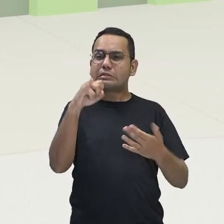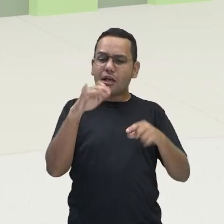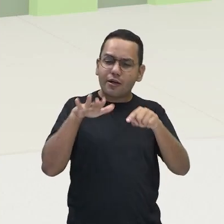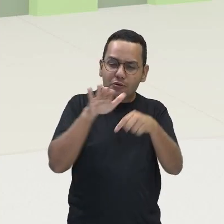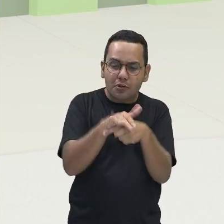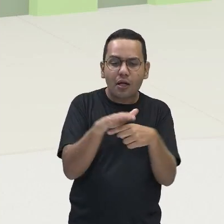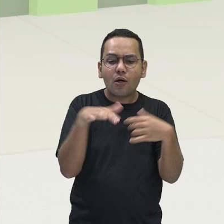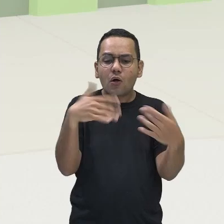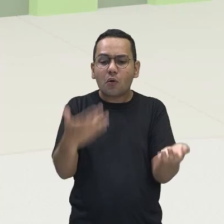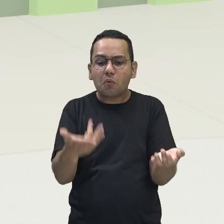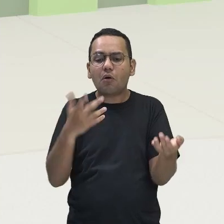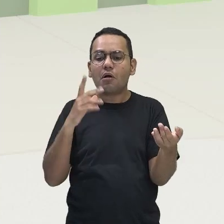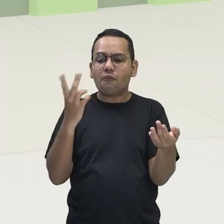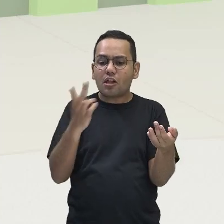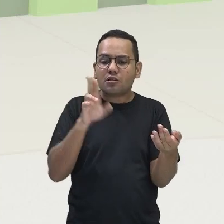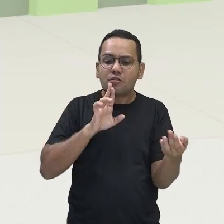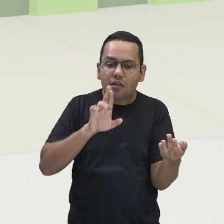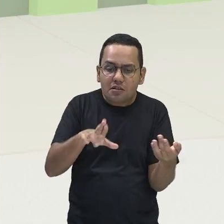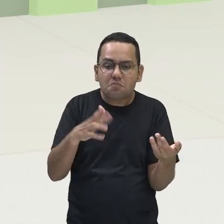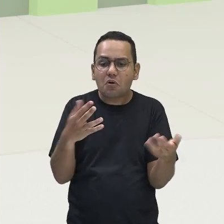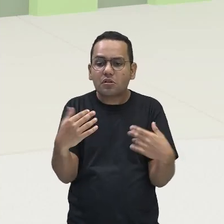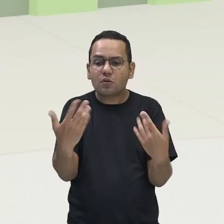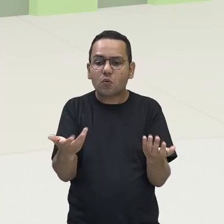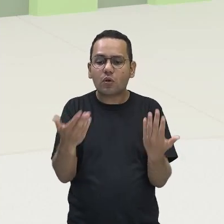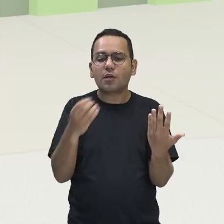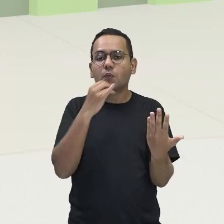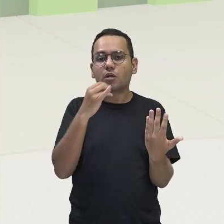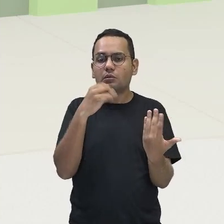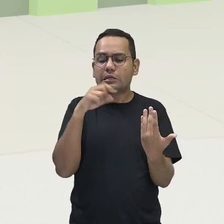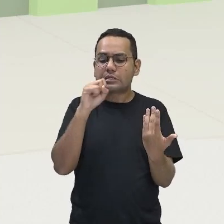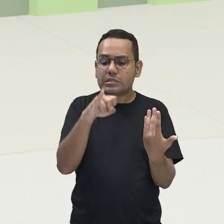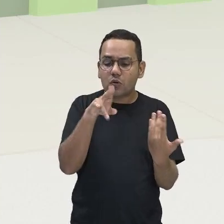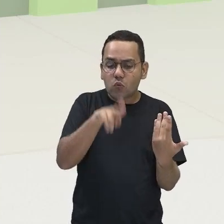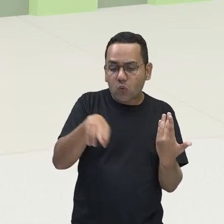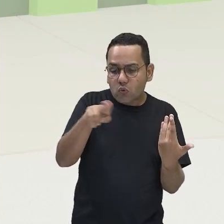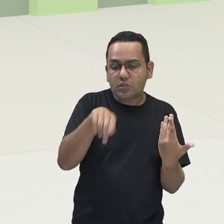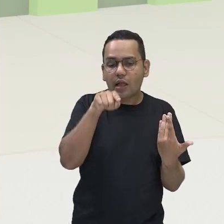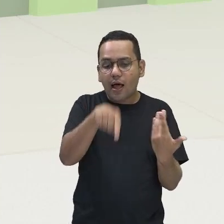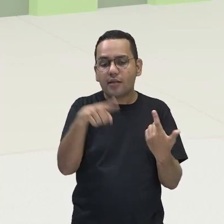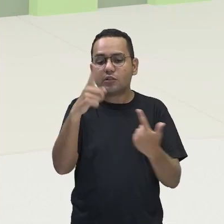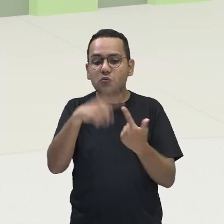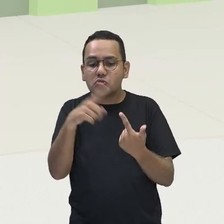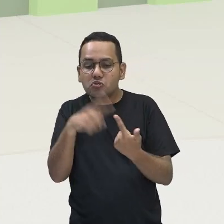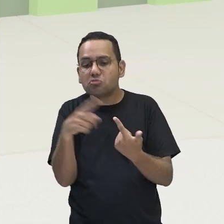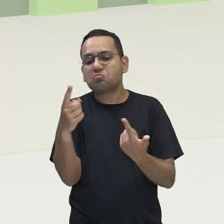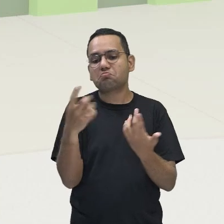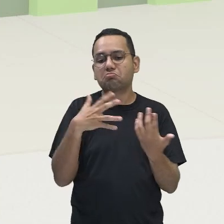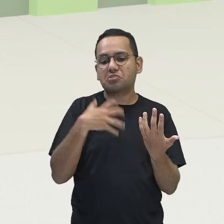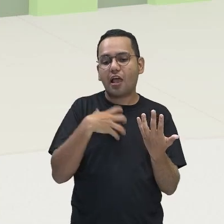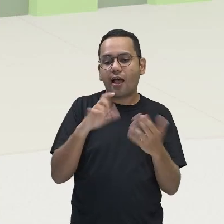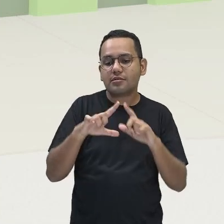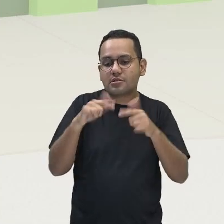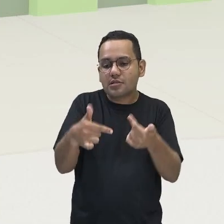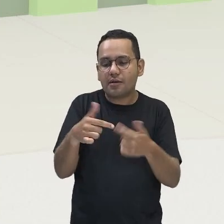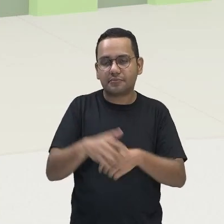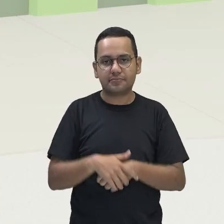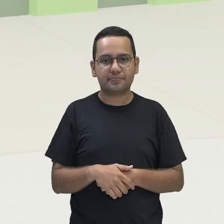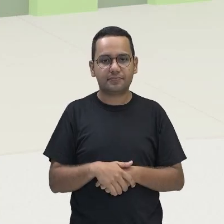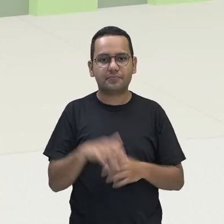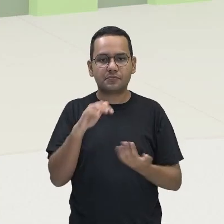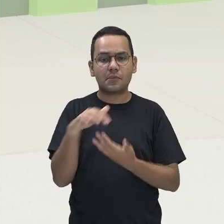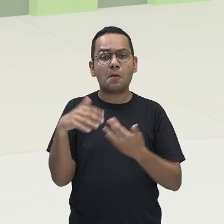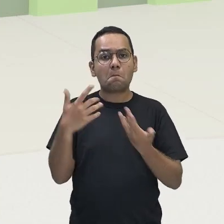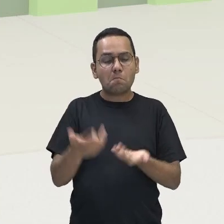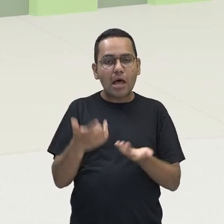resultados disso aqui se eu fizer desse jeito? Então, a nossa mente ela tem curiosidade